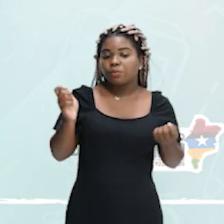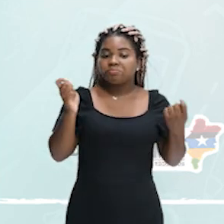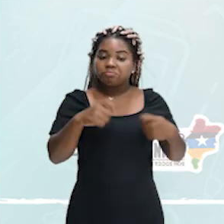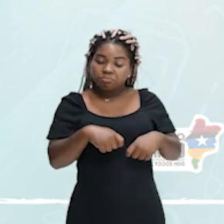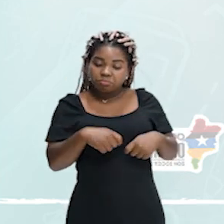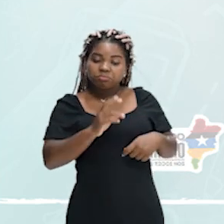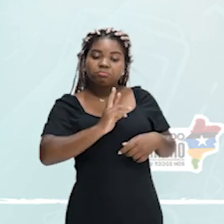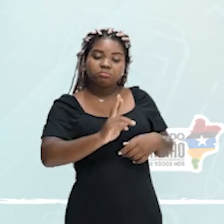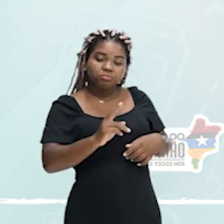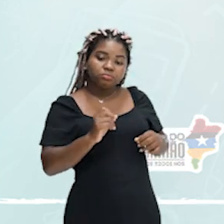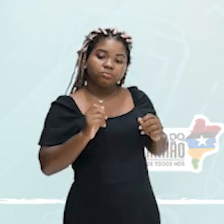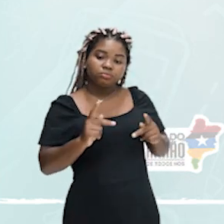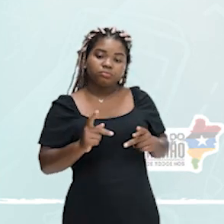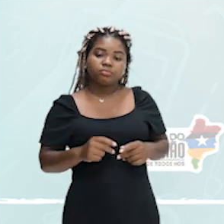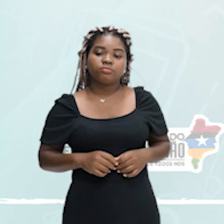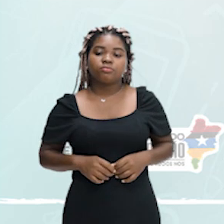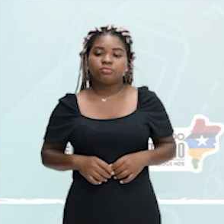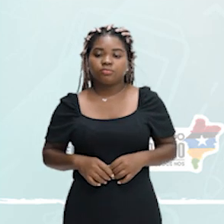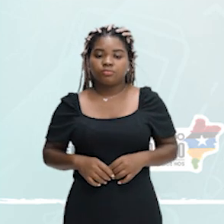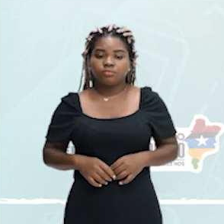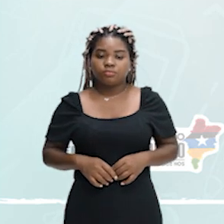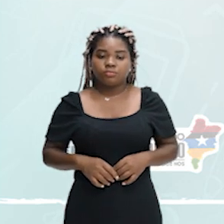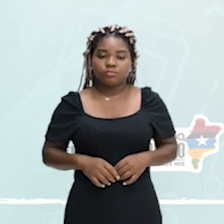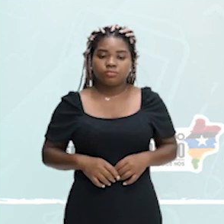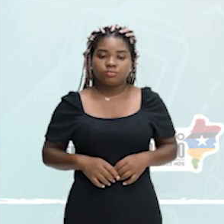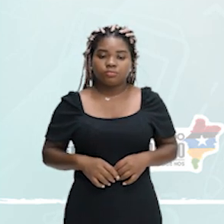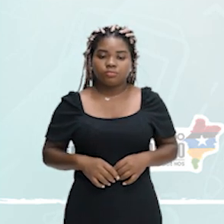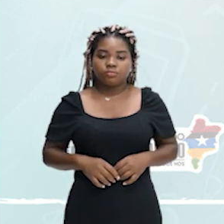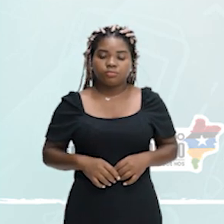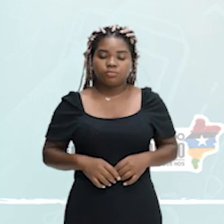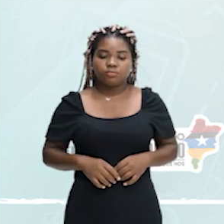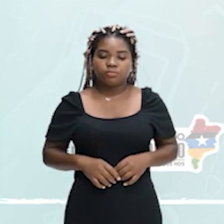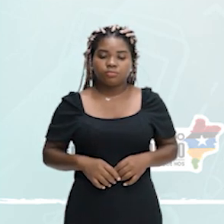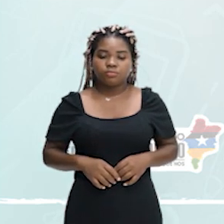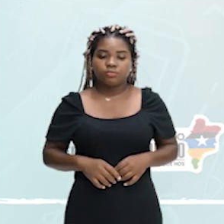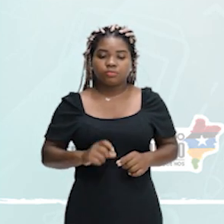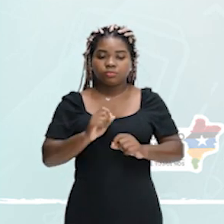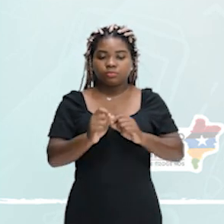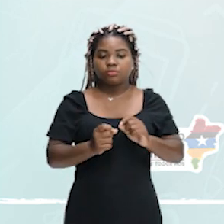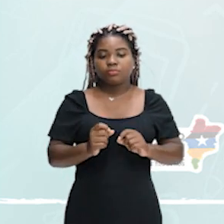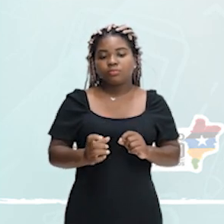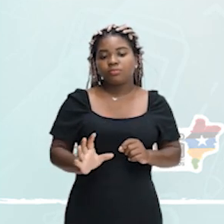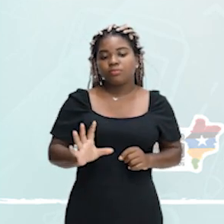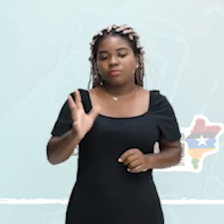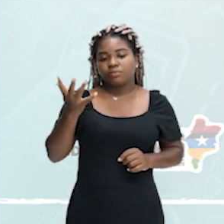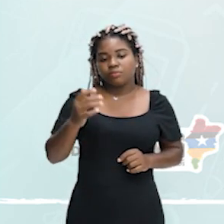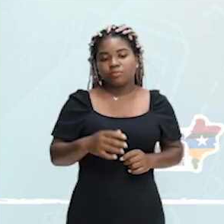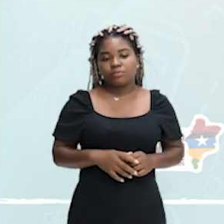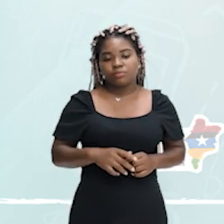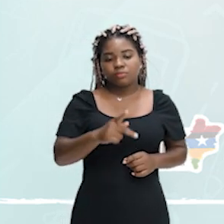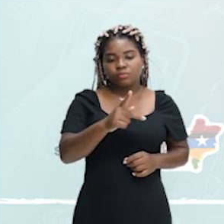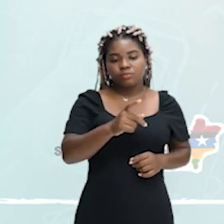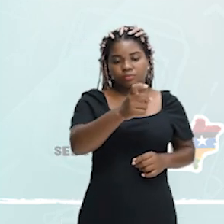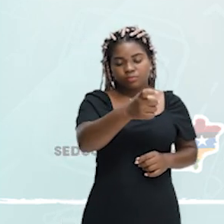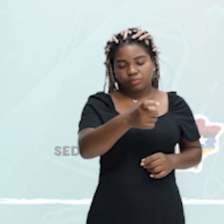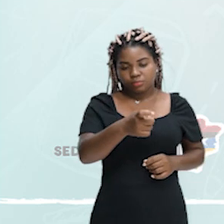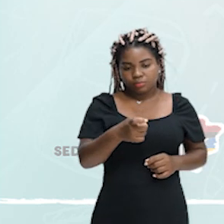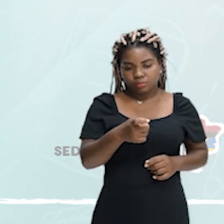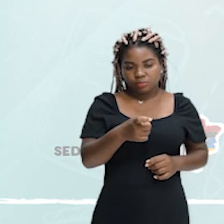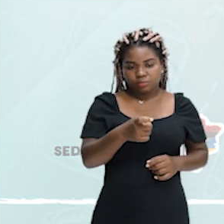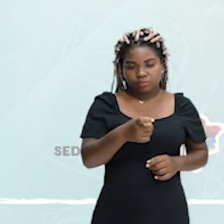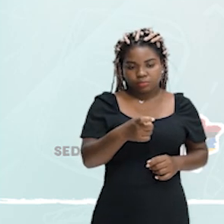dá para a gente ter a certeza da lei de formação, não é? Olha só o que aconteceu. Eu vou chamar